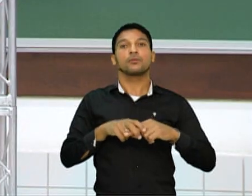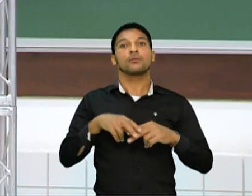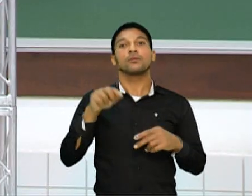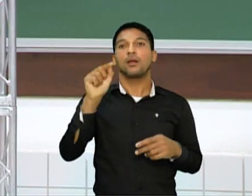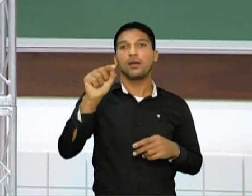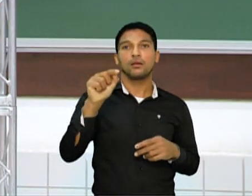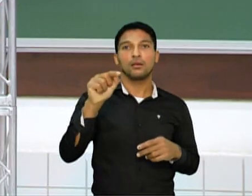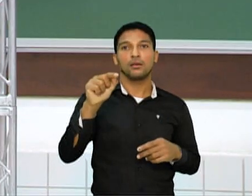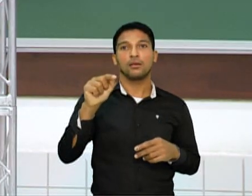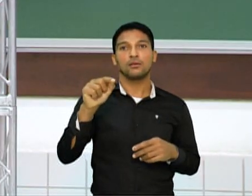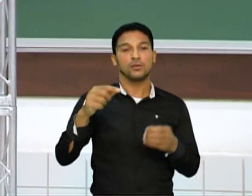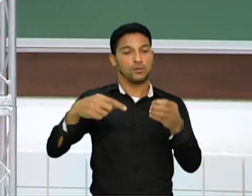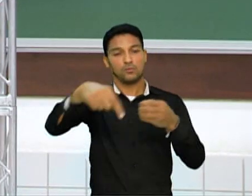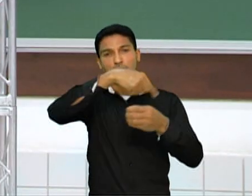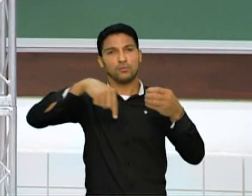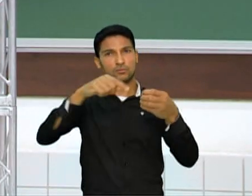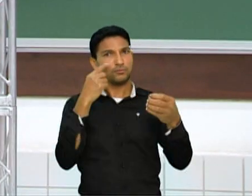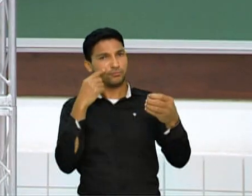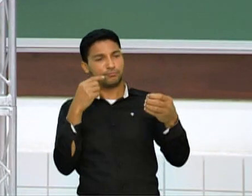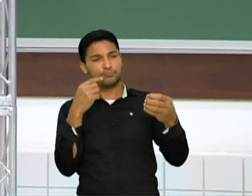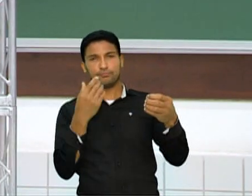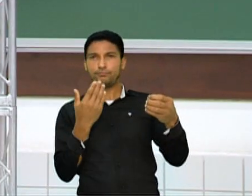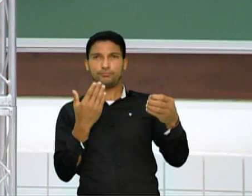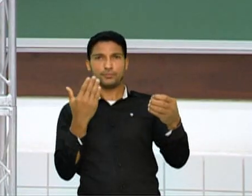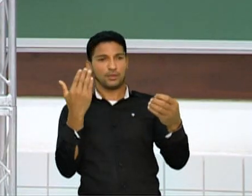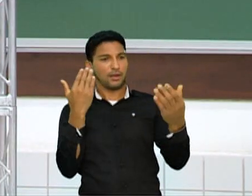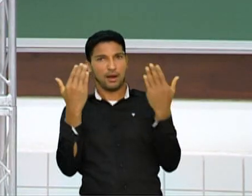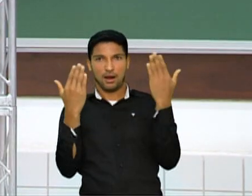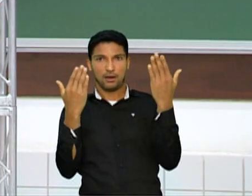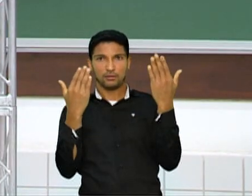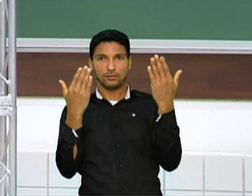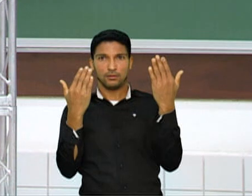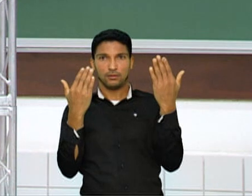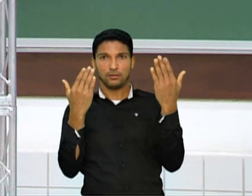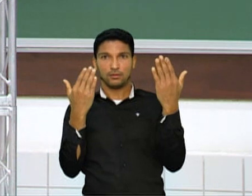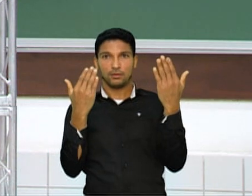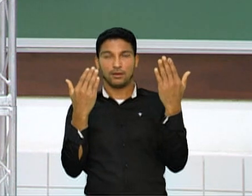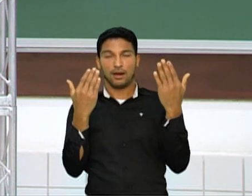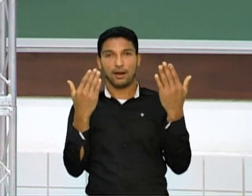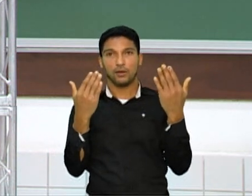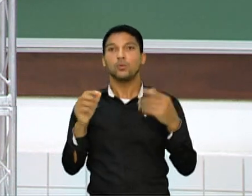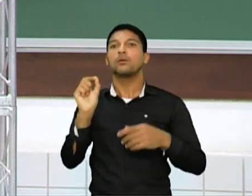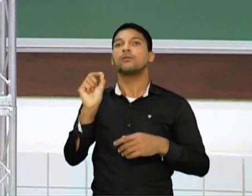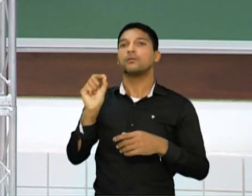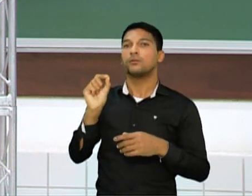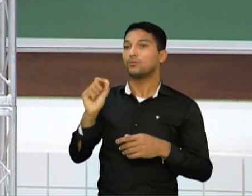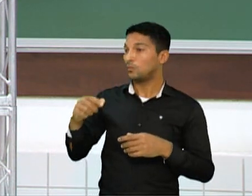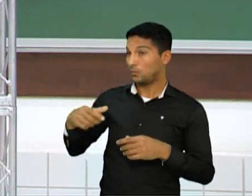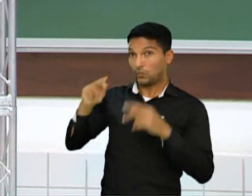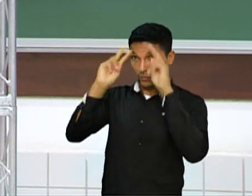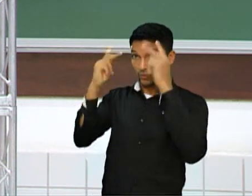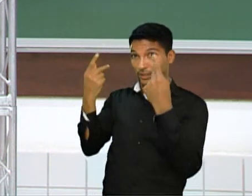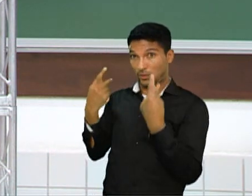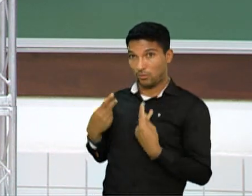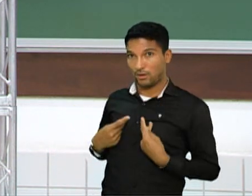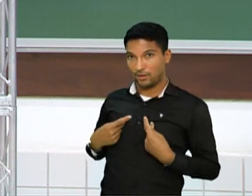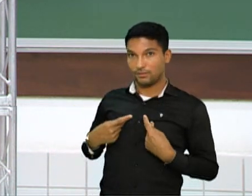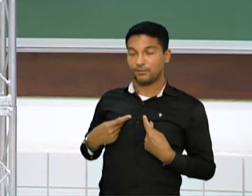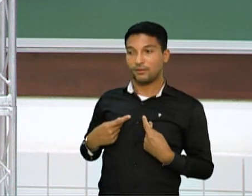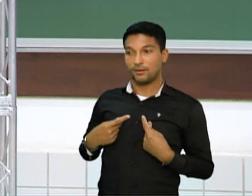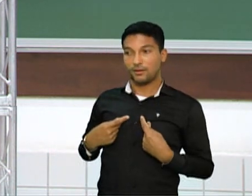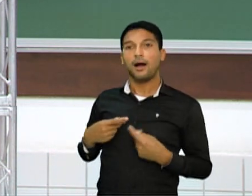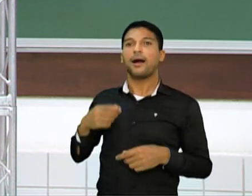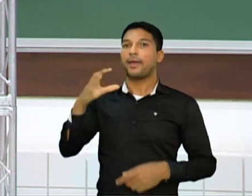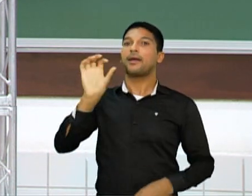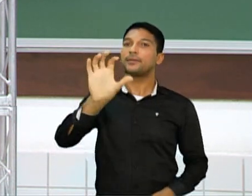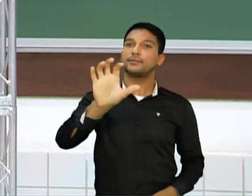analisado sobre essa perspectiva. Quando eu descubro que o ser humano tem essas duas partes, todo o mundo à minha volta, ou em volta